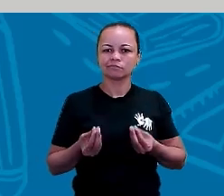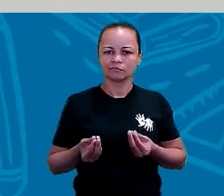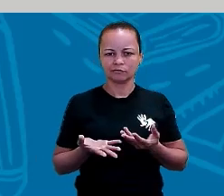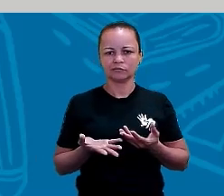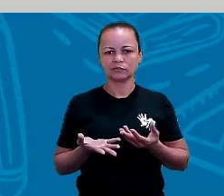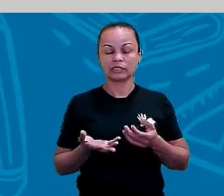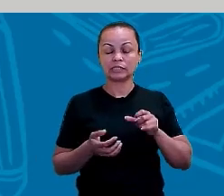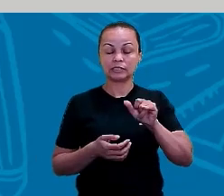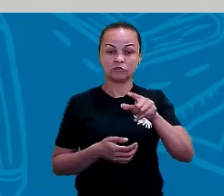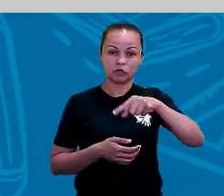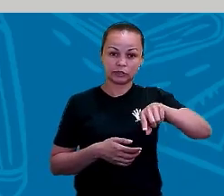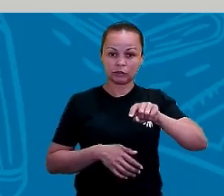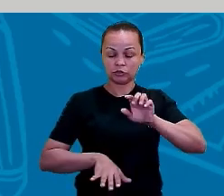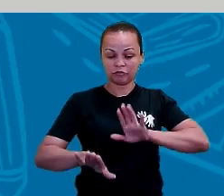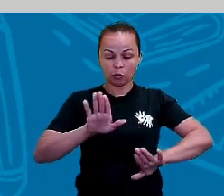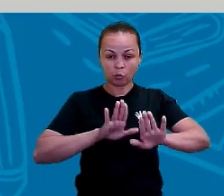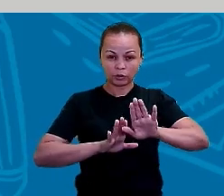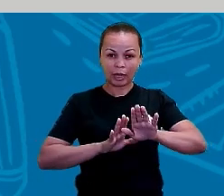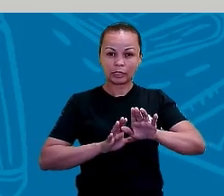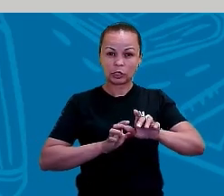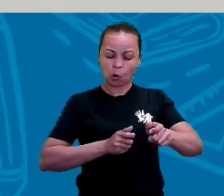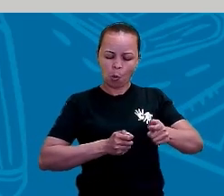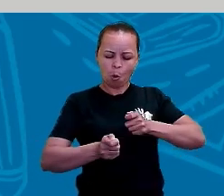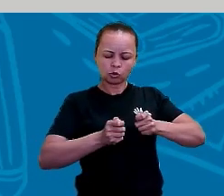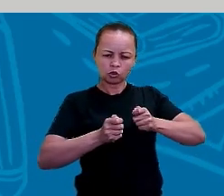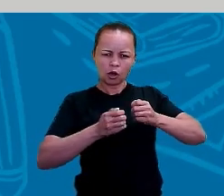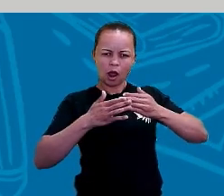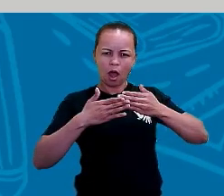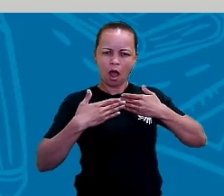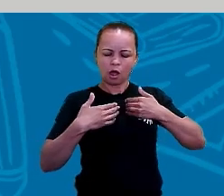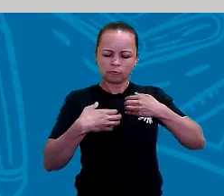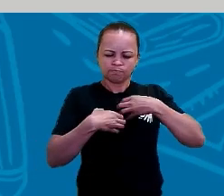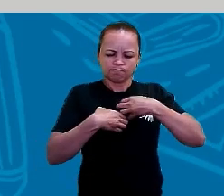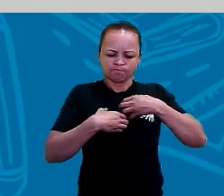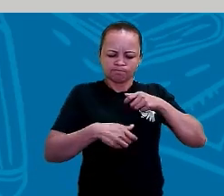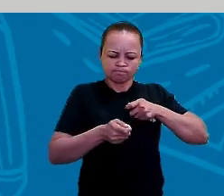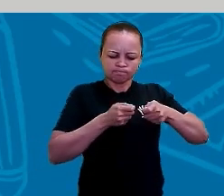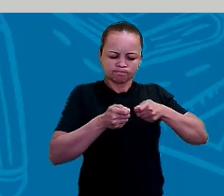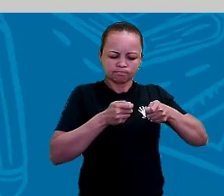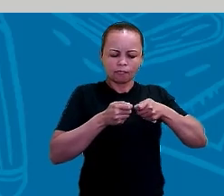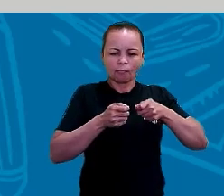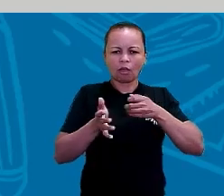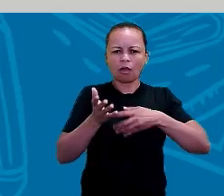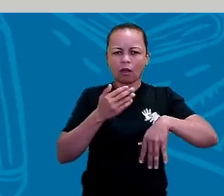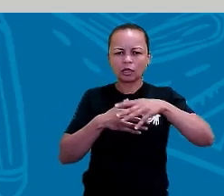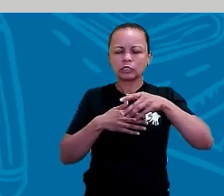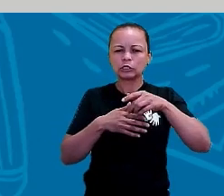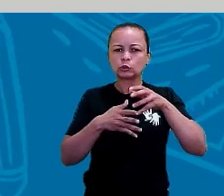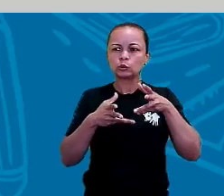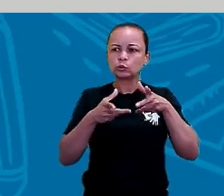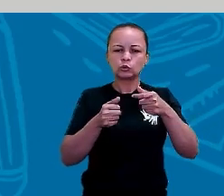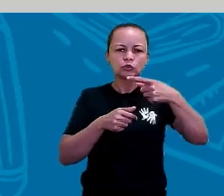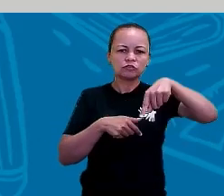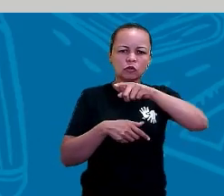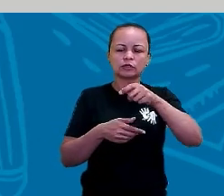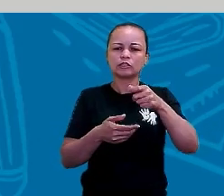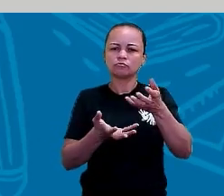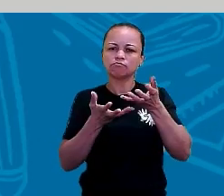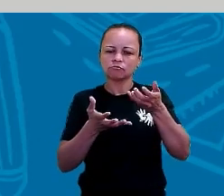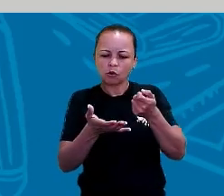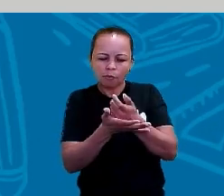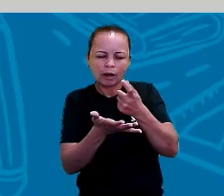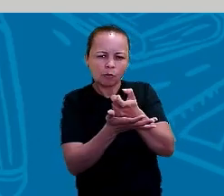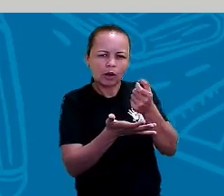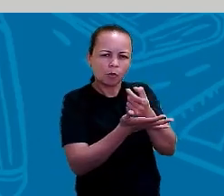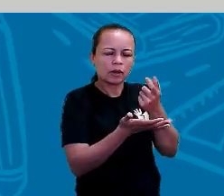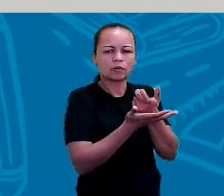se controlar no que você consome, tudo aquilo, todos aqueles produtos vai lhe consumir, que você vai estar